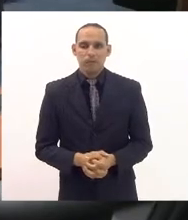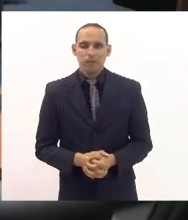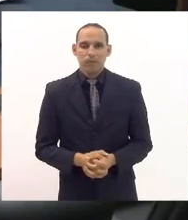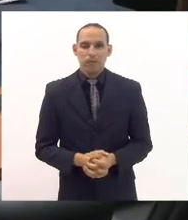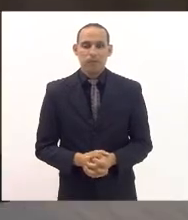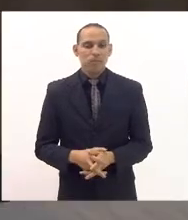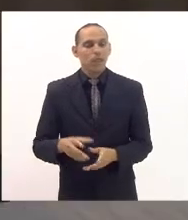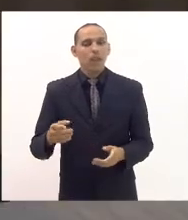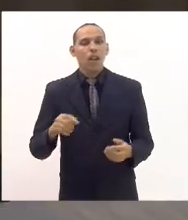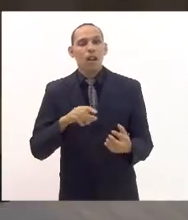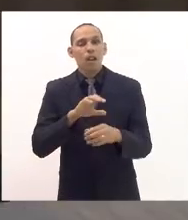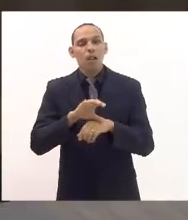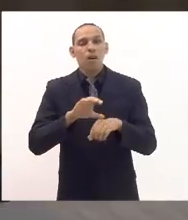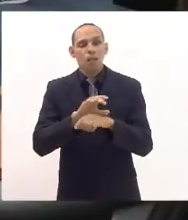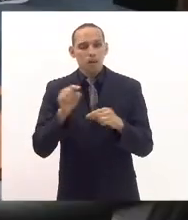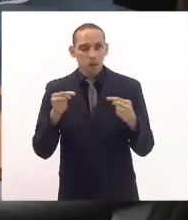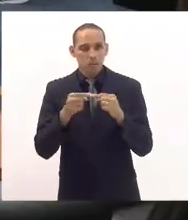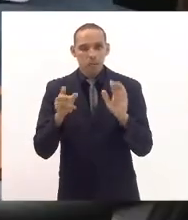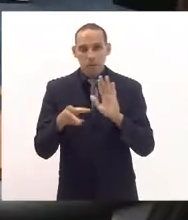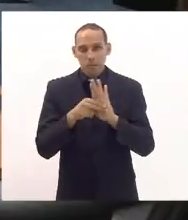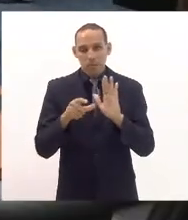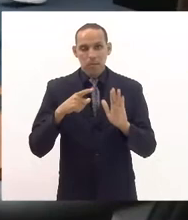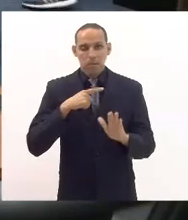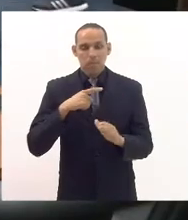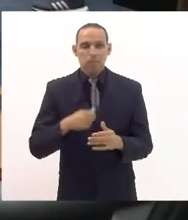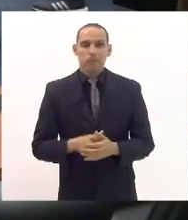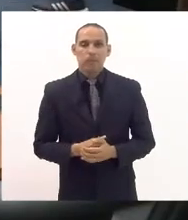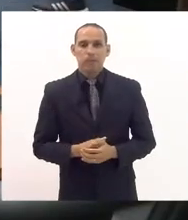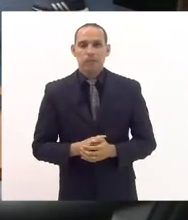o parecer pela condicionalidade com emendas